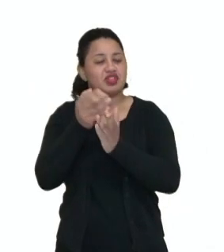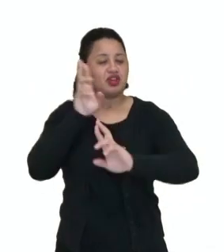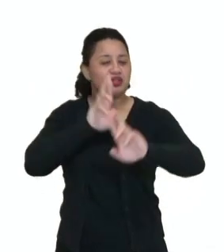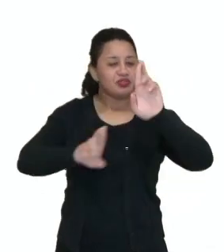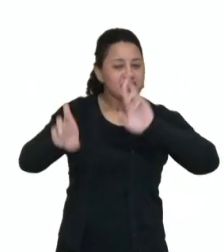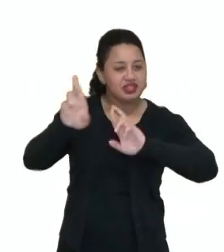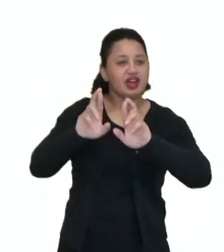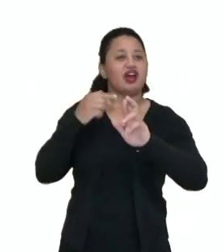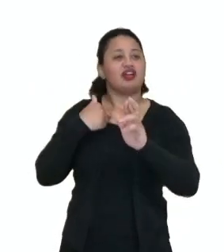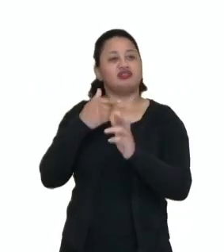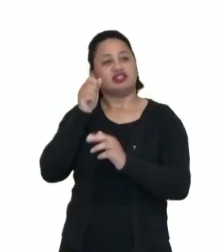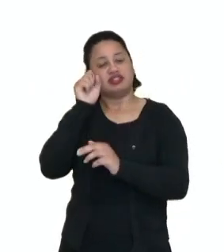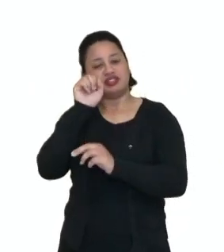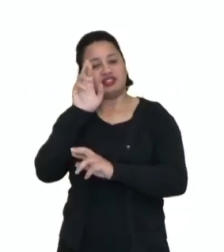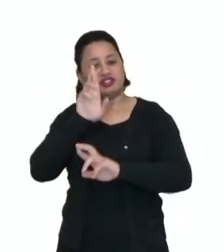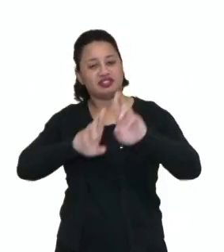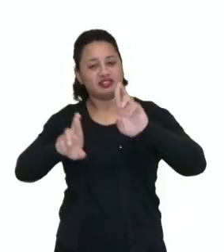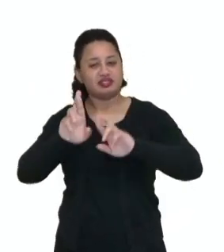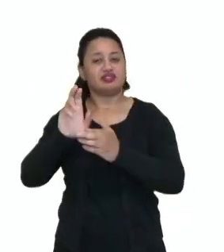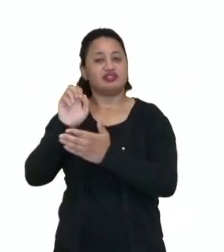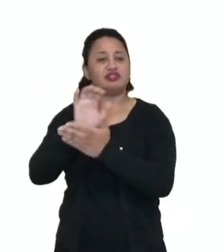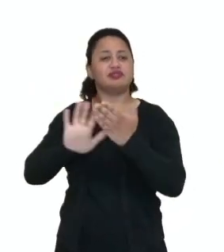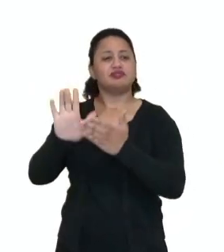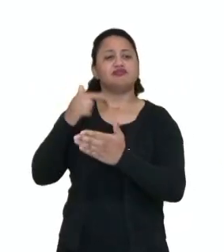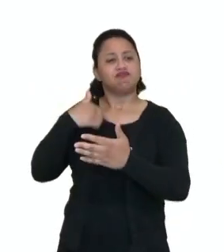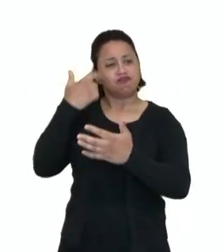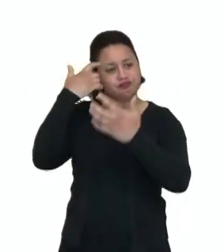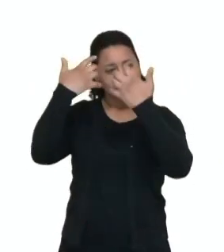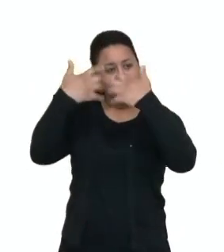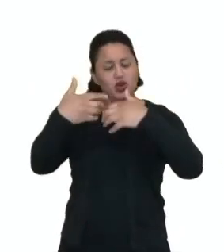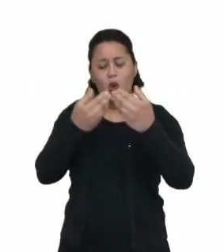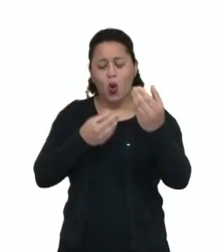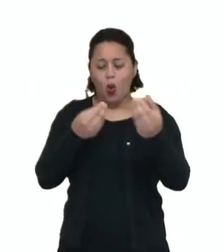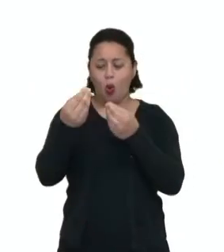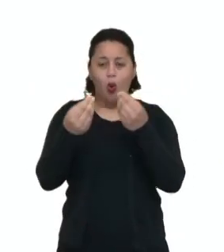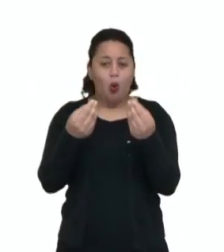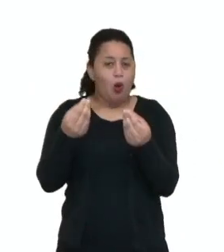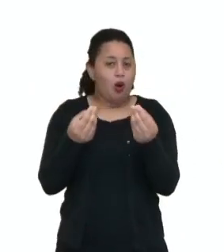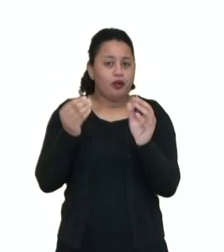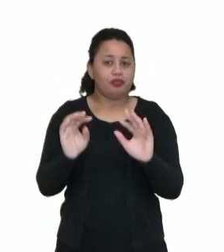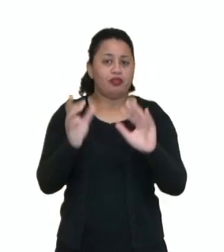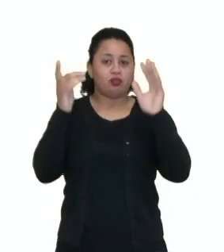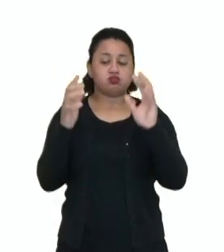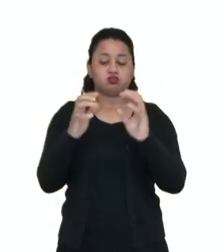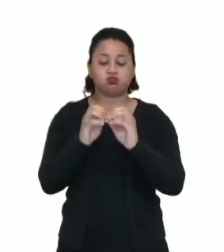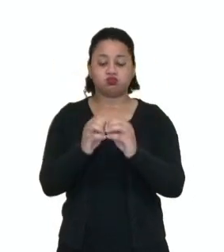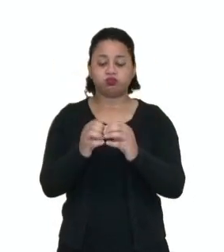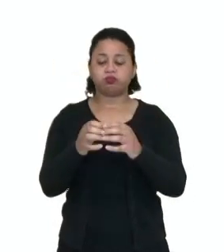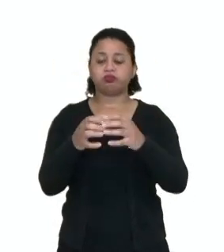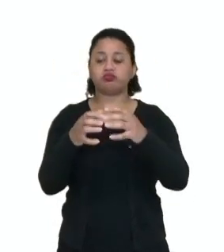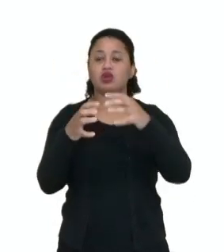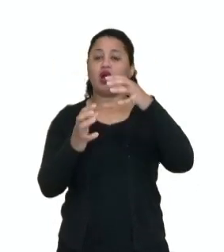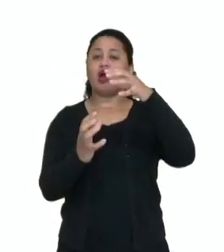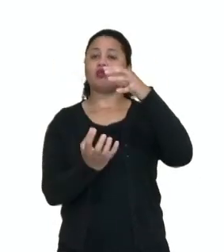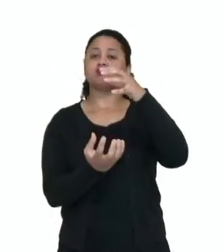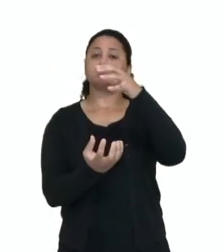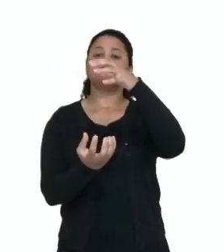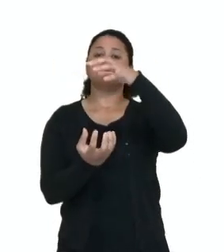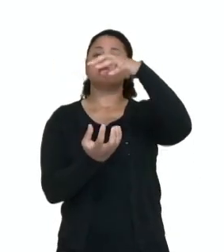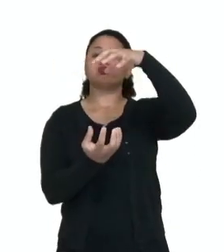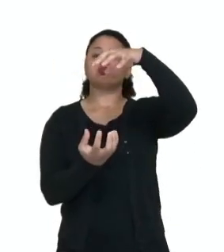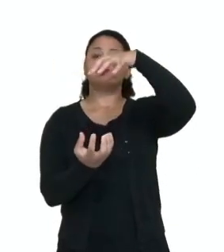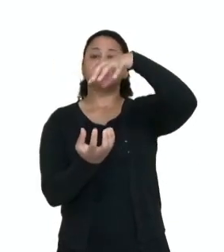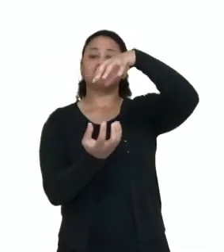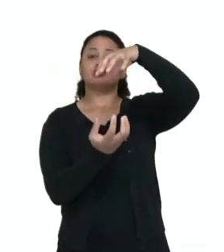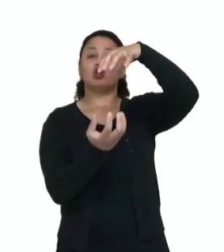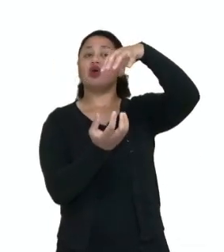você contemple e que você pense um pouquinho. Como será que os balões podem manter-se